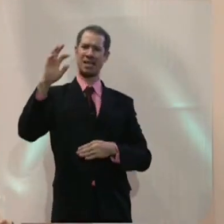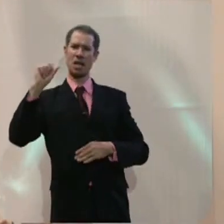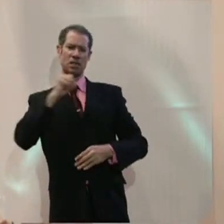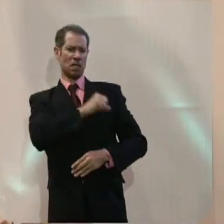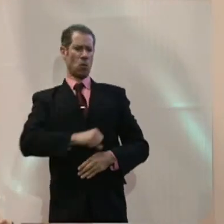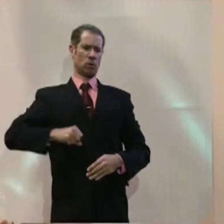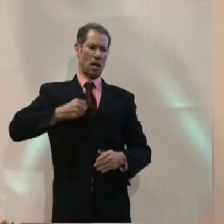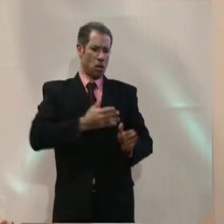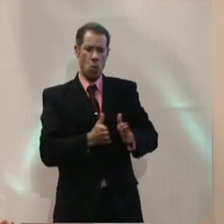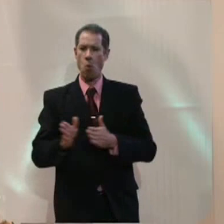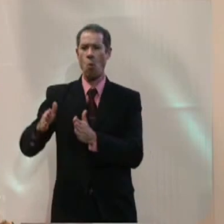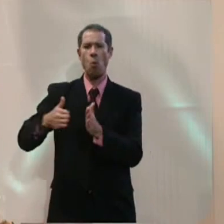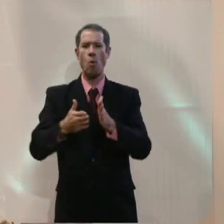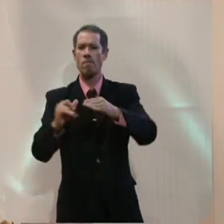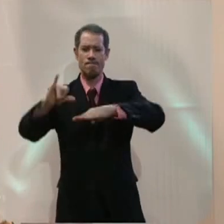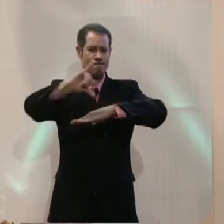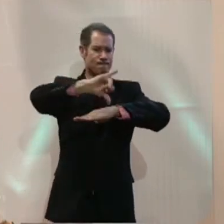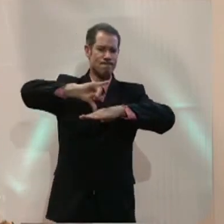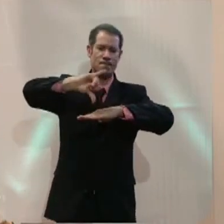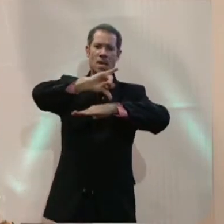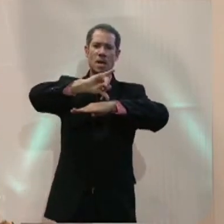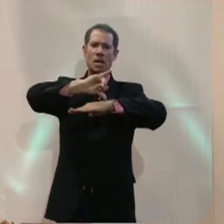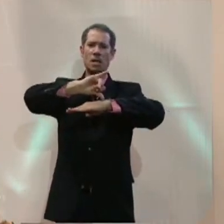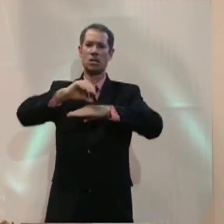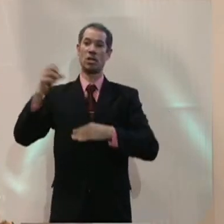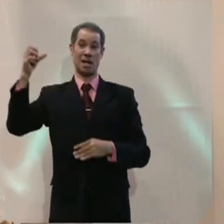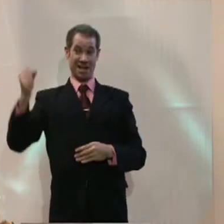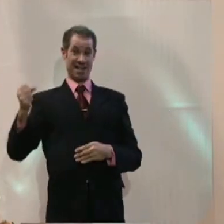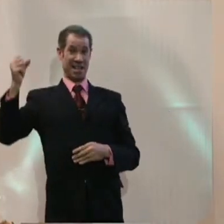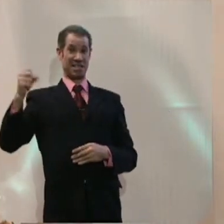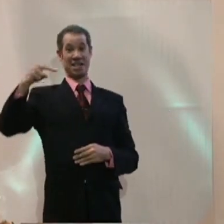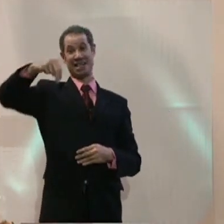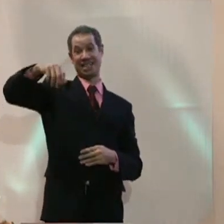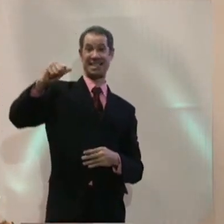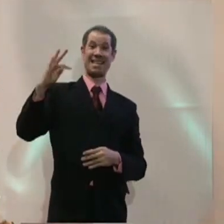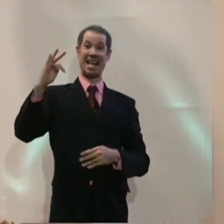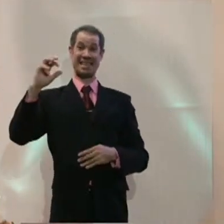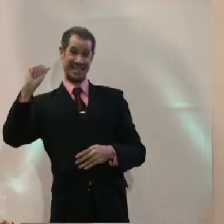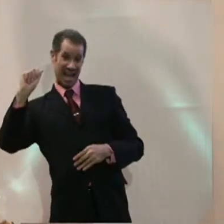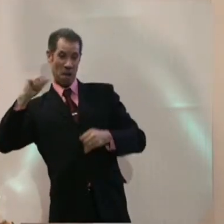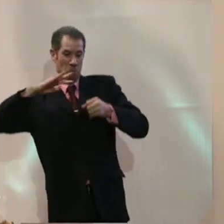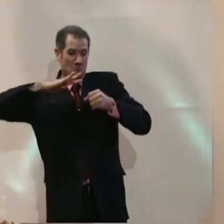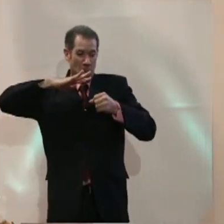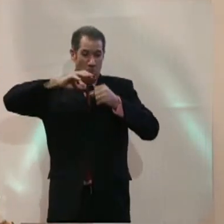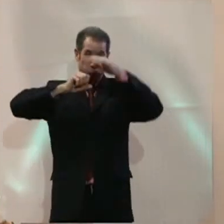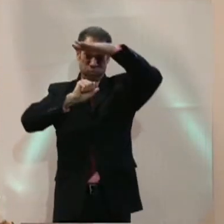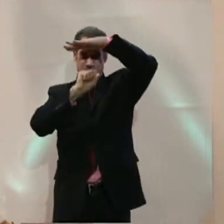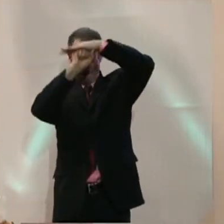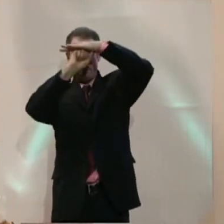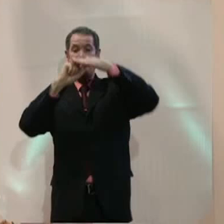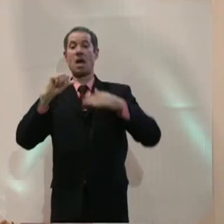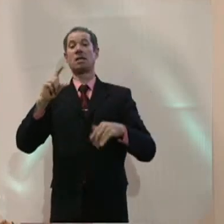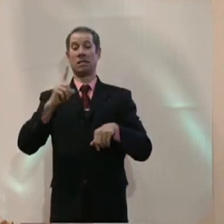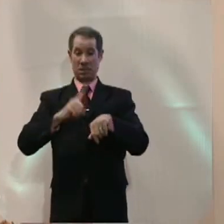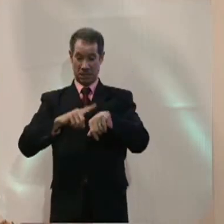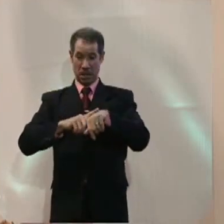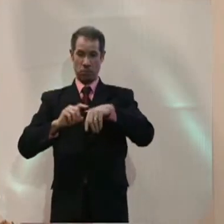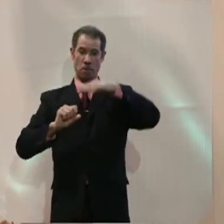dos rios de azeite e das ruas de nata. É certo que tempos de abundância são